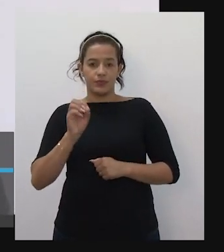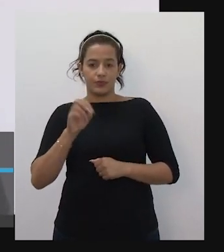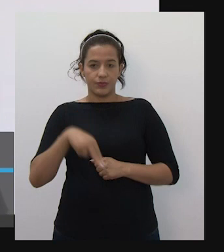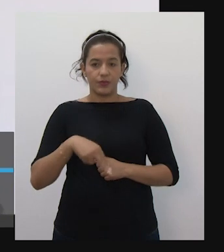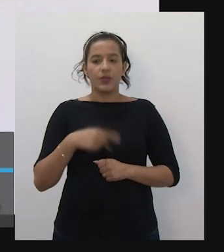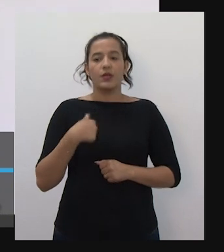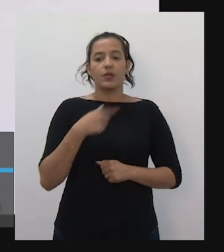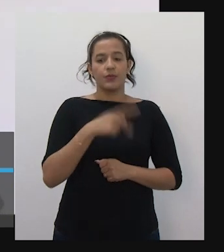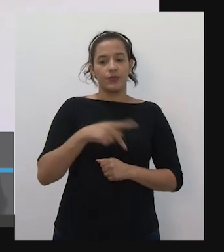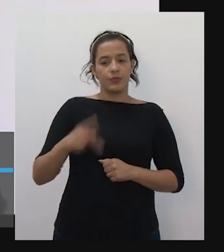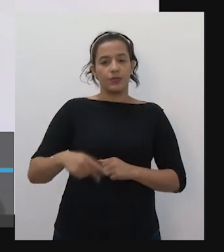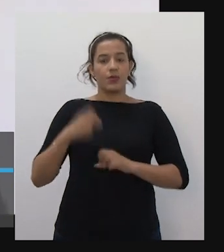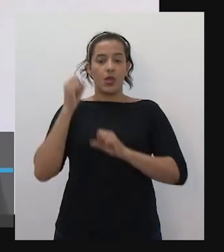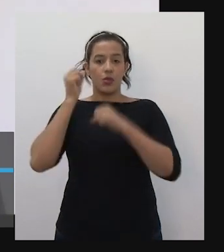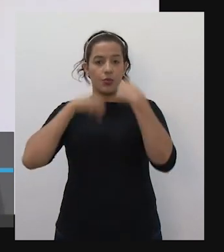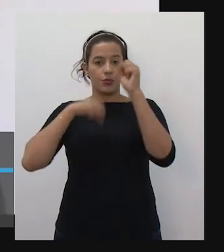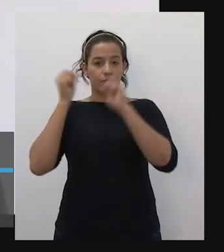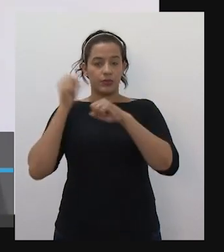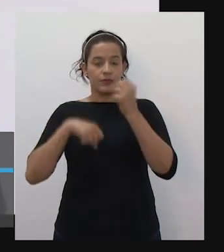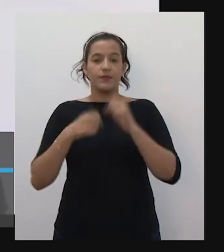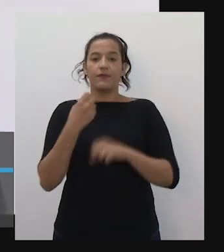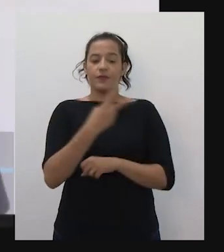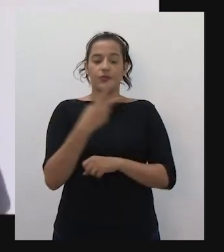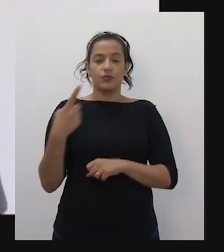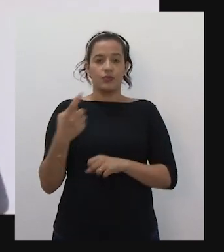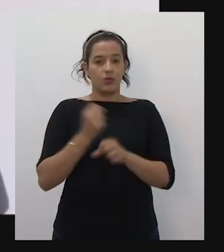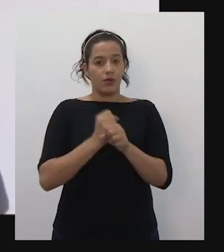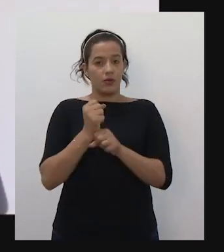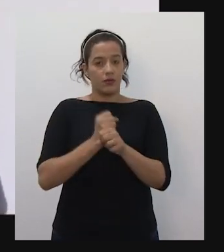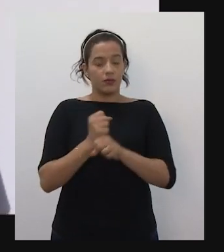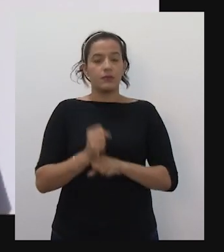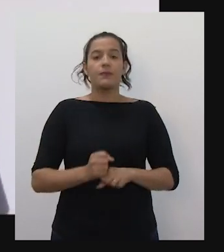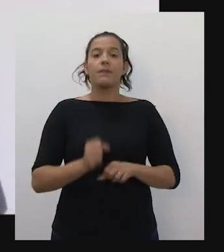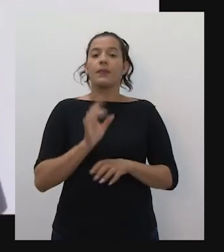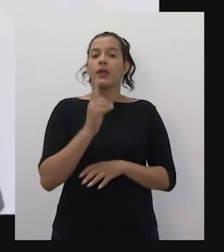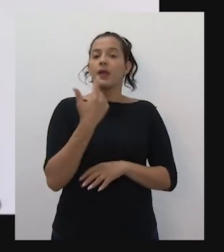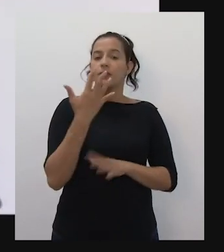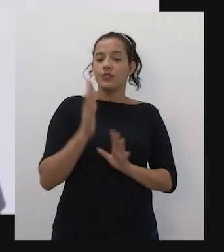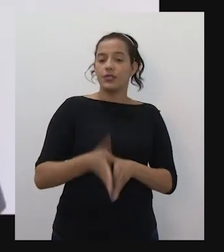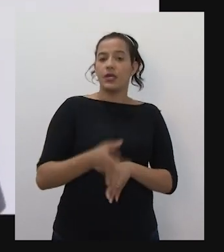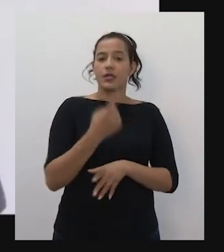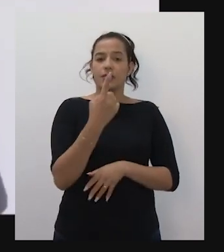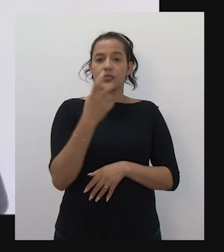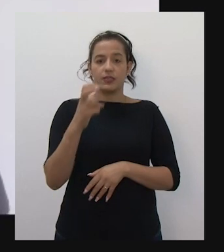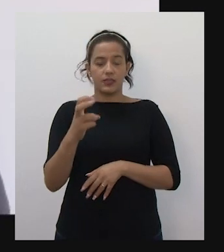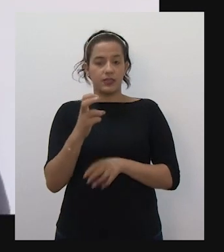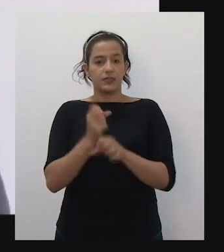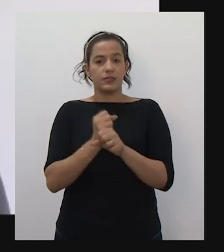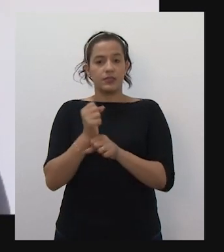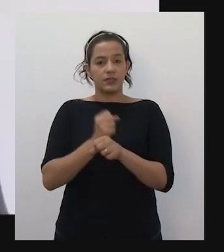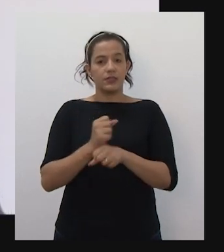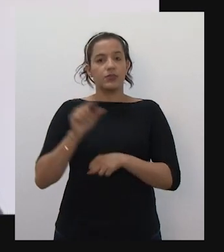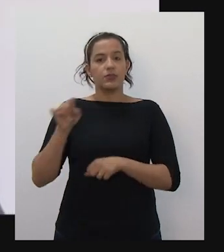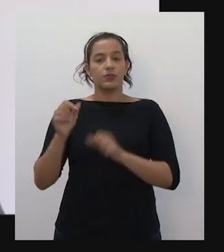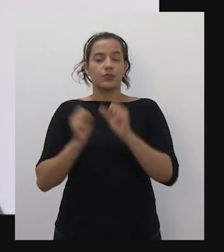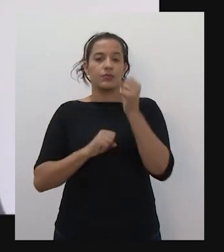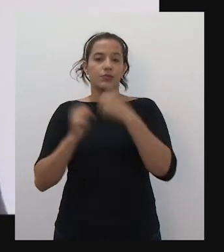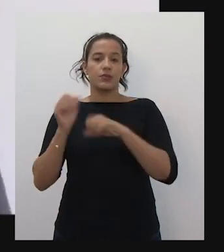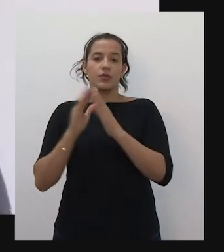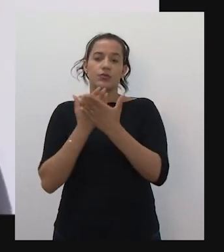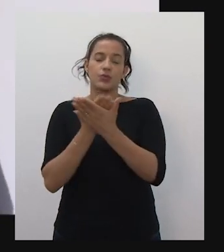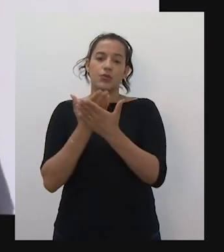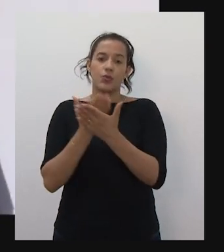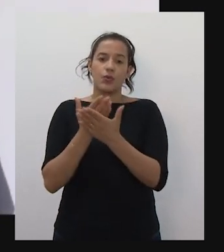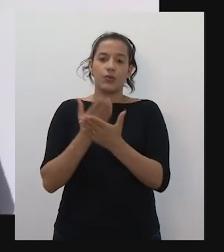sou professor de Educação Física há 21 anos e há 15 anos trabalho como professor efetivo da Escola Estadual Professor José Benedito